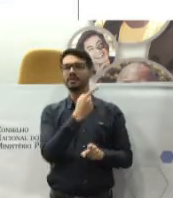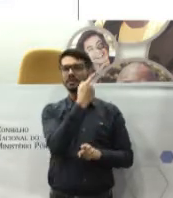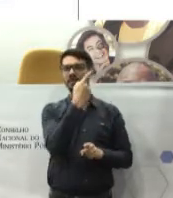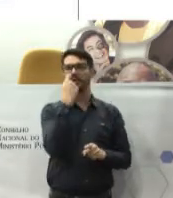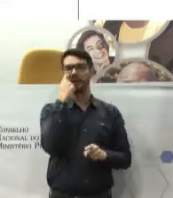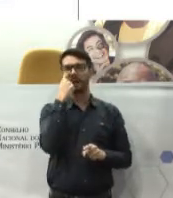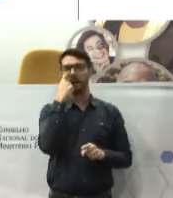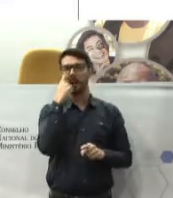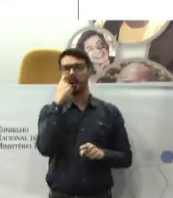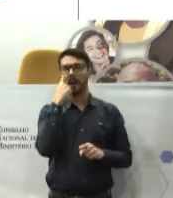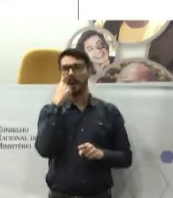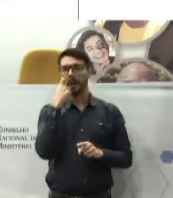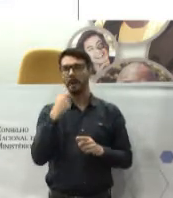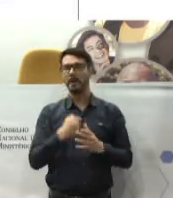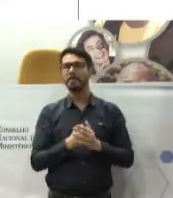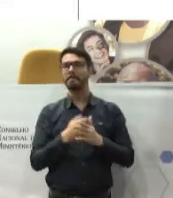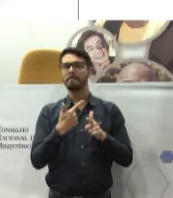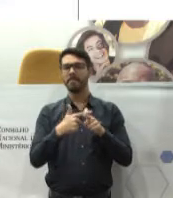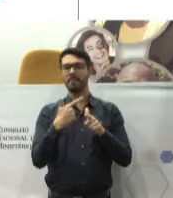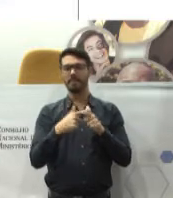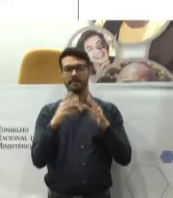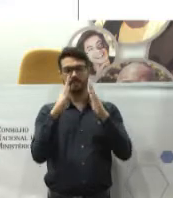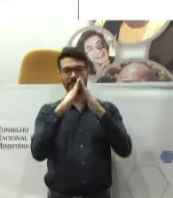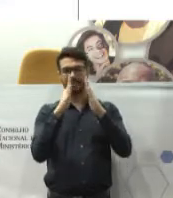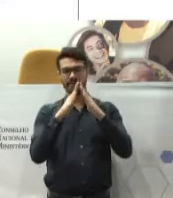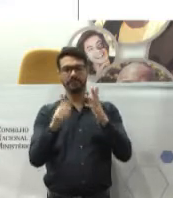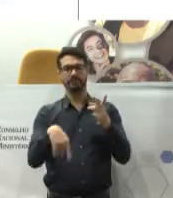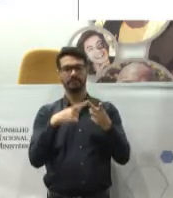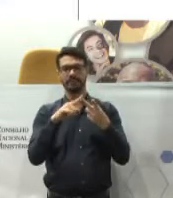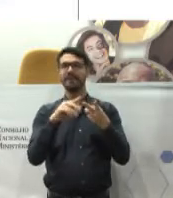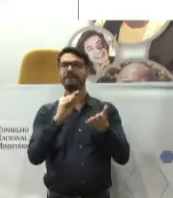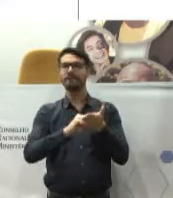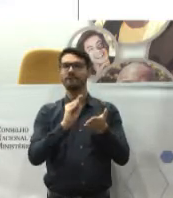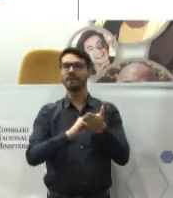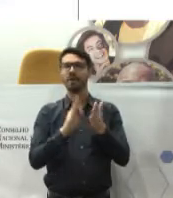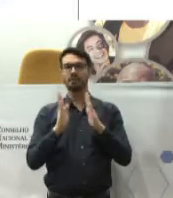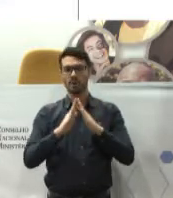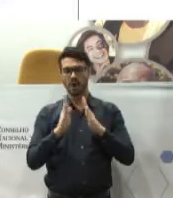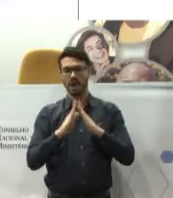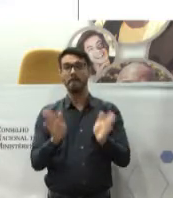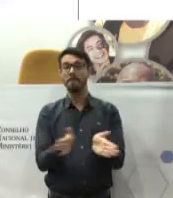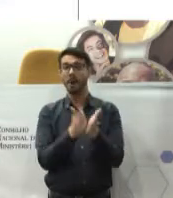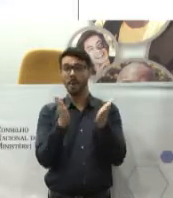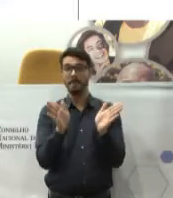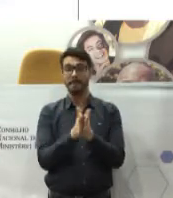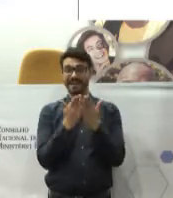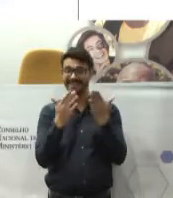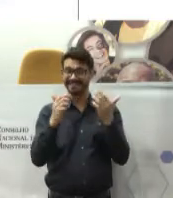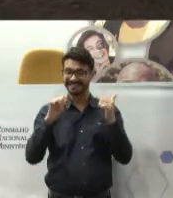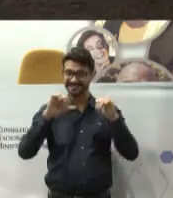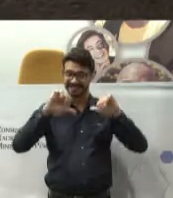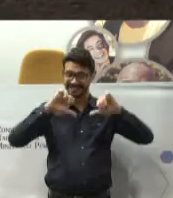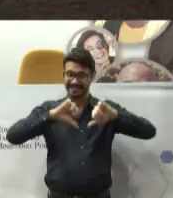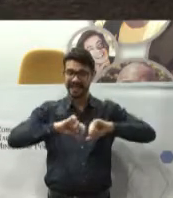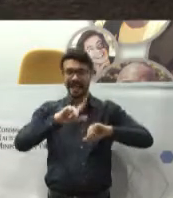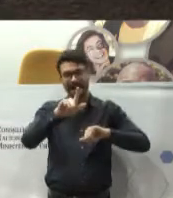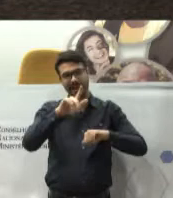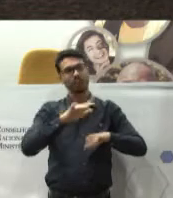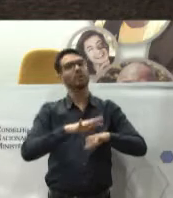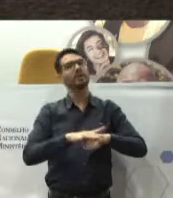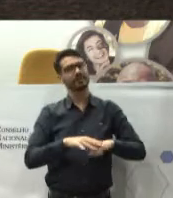de problema de habitação, falta de domicílio, pobreza extrema. Pobreza extrema é uma